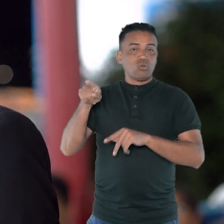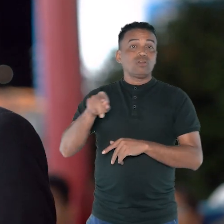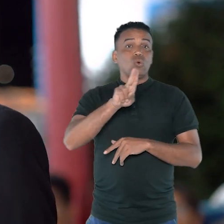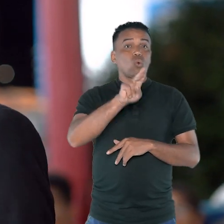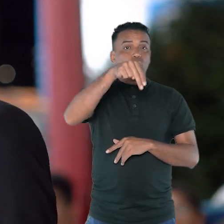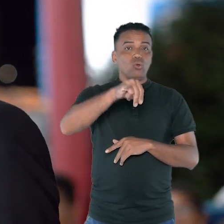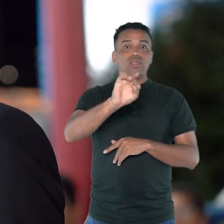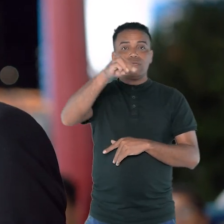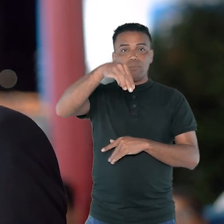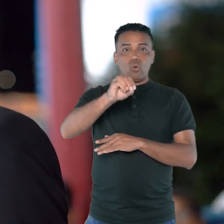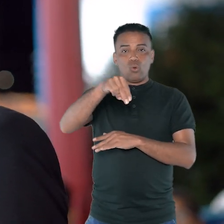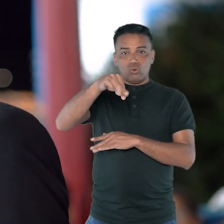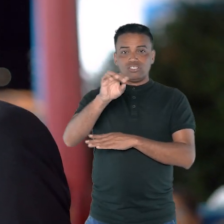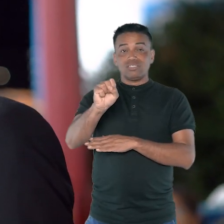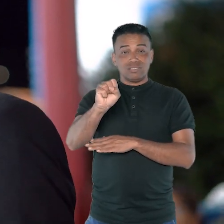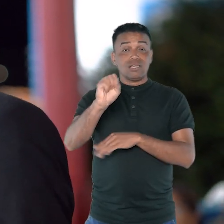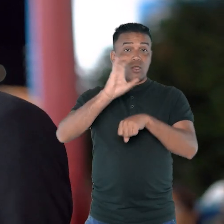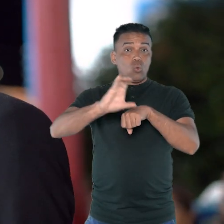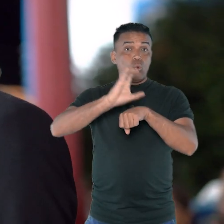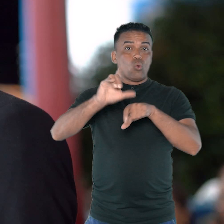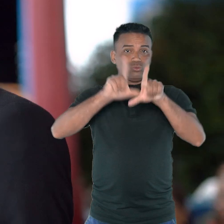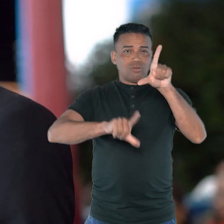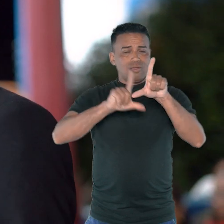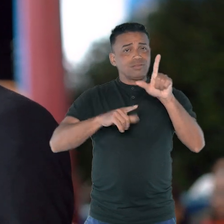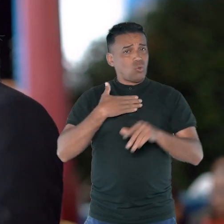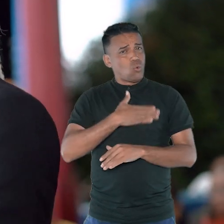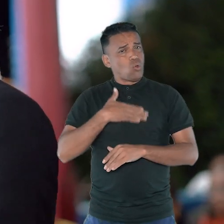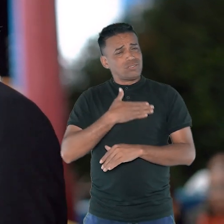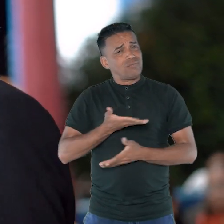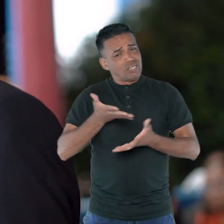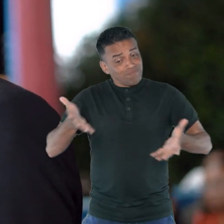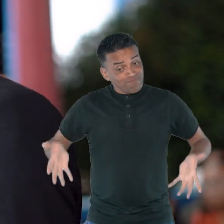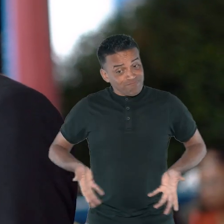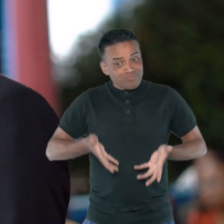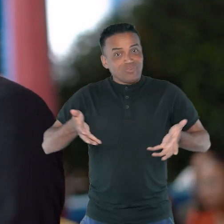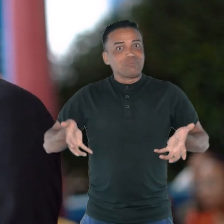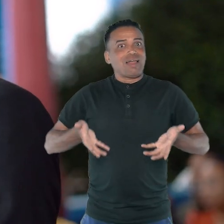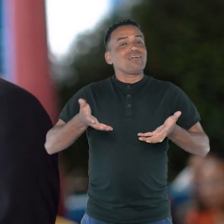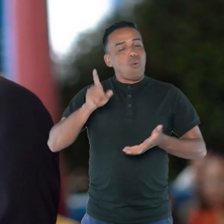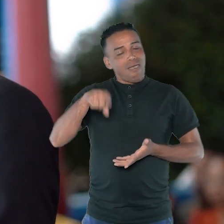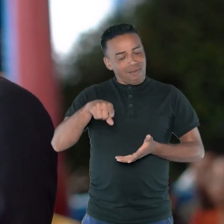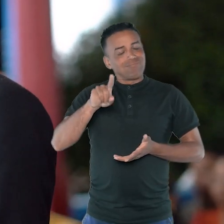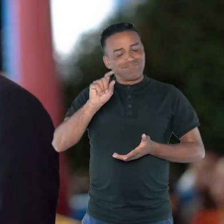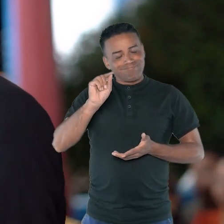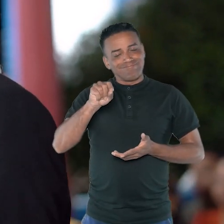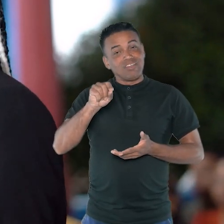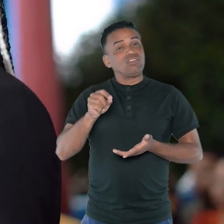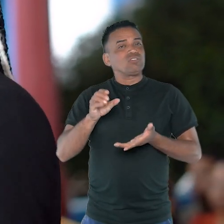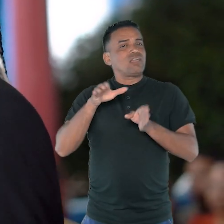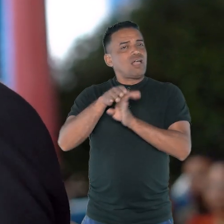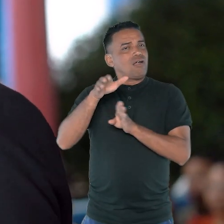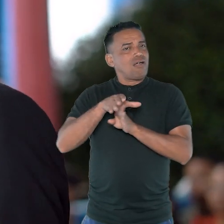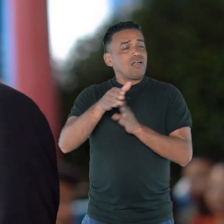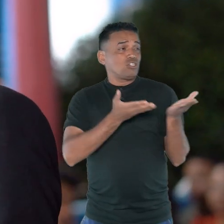recentemente, a gente trouxe o curso de letras para cá. E eu gostaria que você, sendo uma inspiração que que você recomendaria para